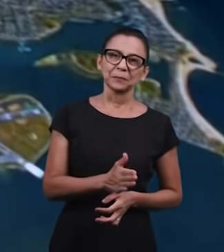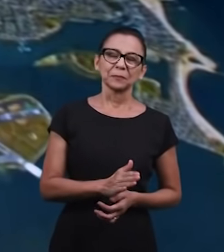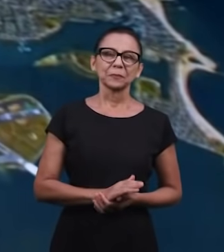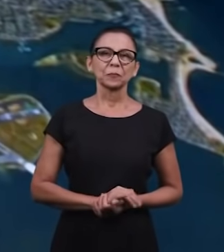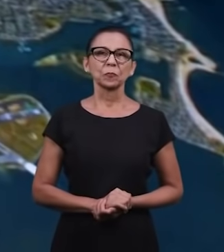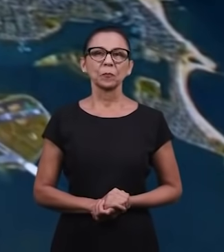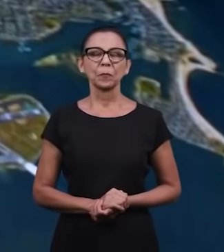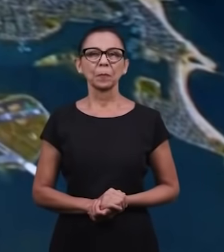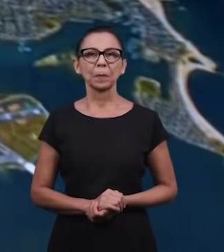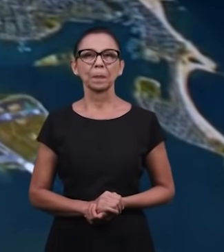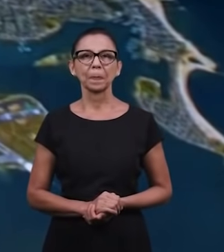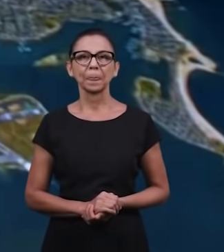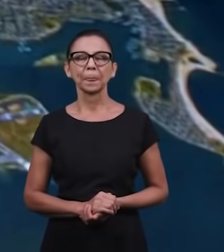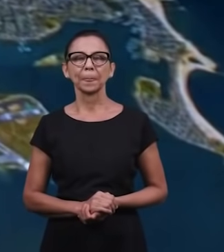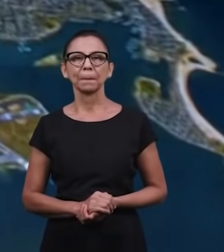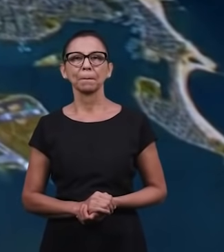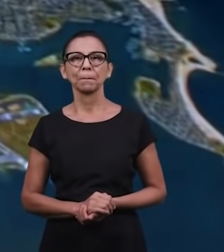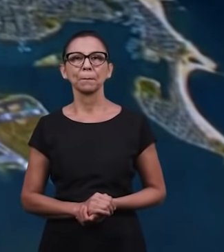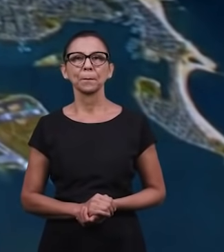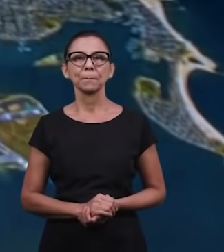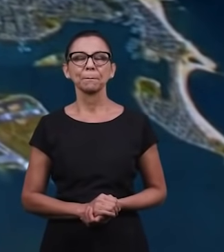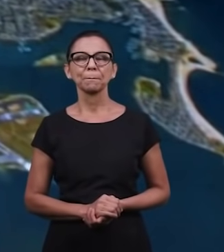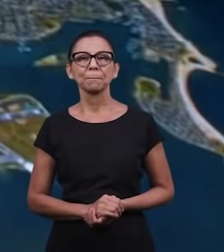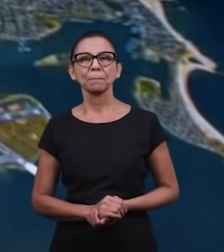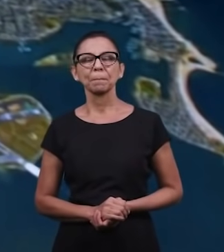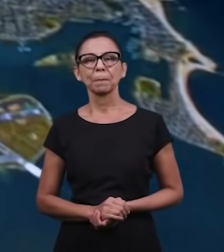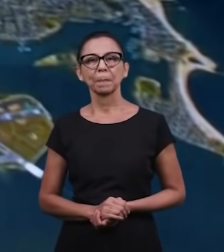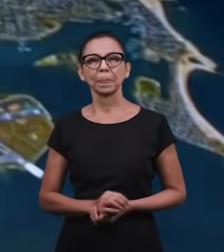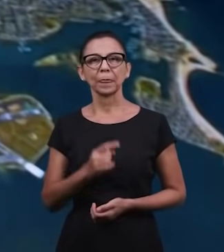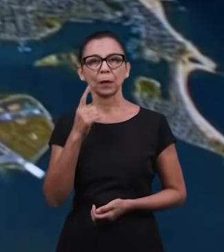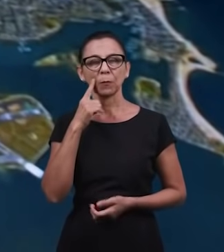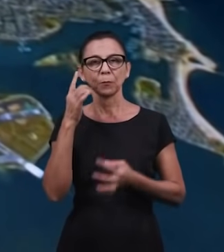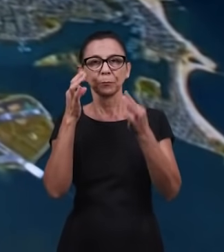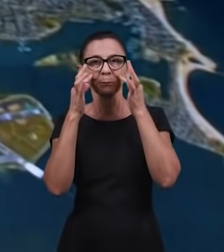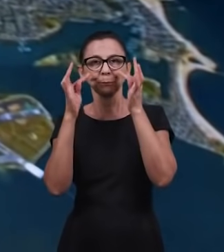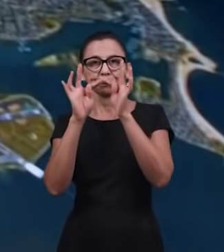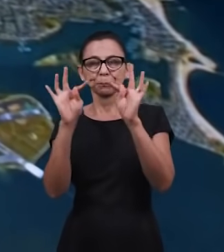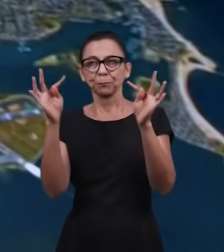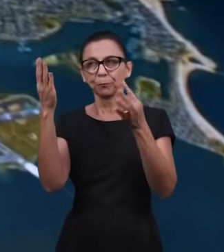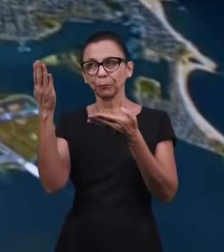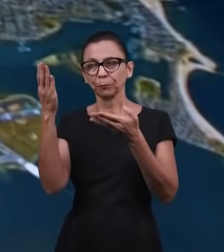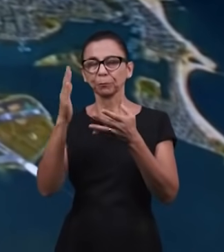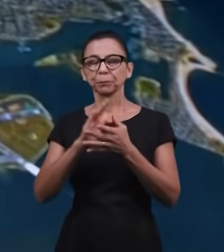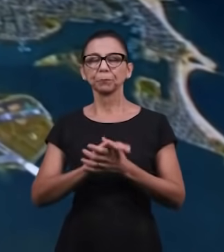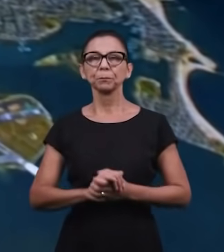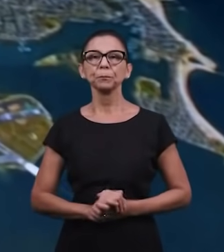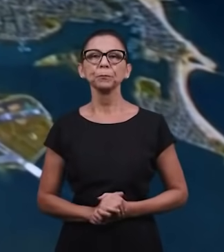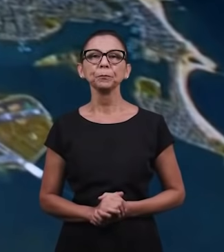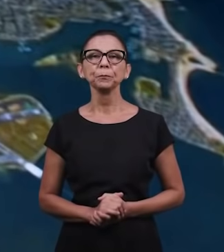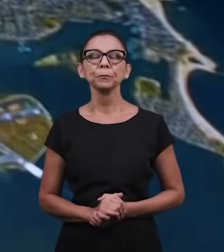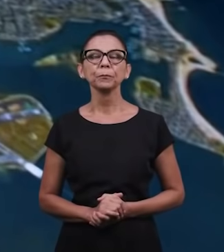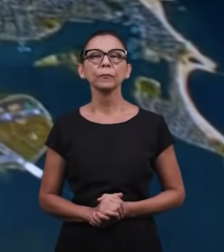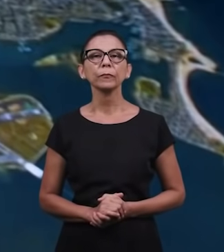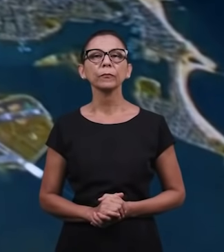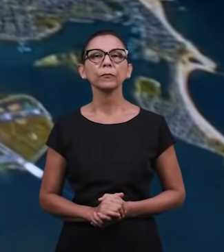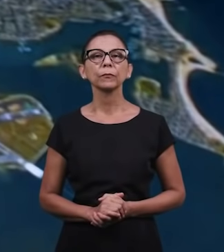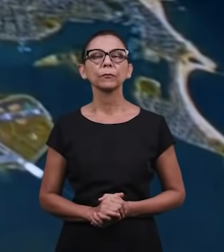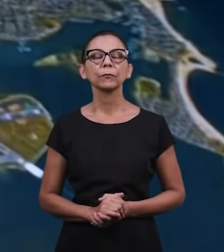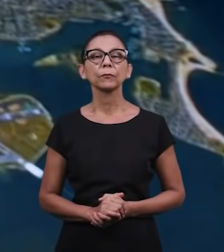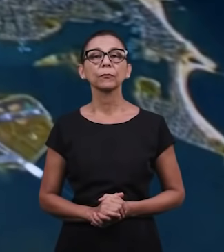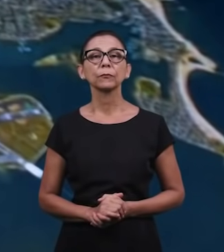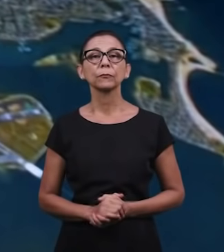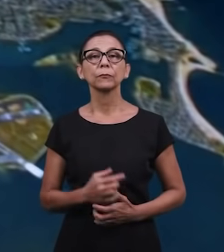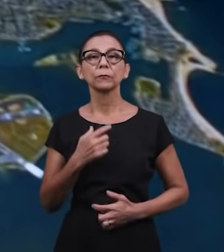Amém, irmãos? Agora teremos mais um testemunho da nossa igreja ali em Medford. Desta maneira será agora